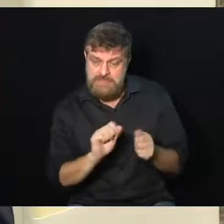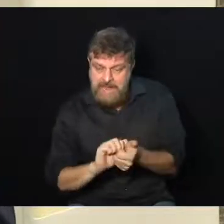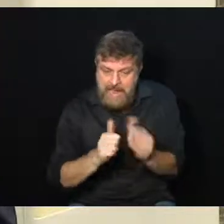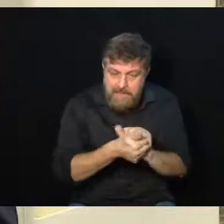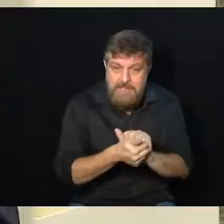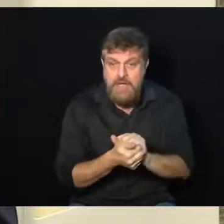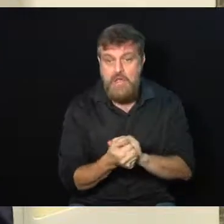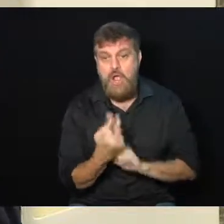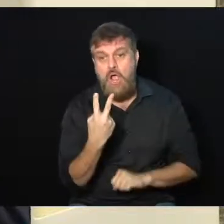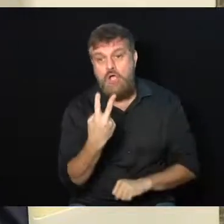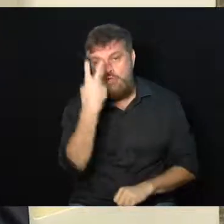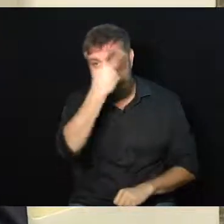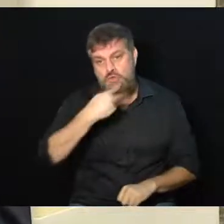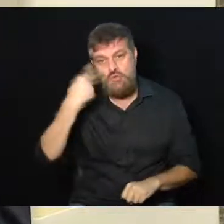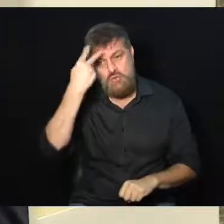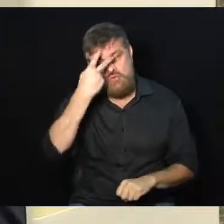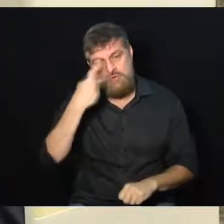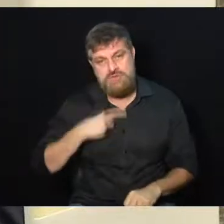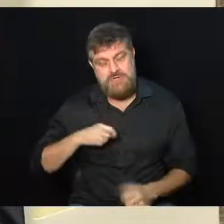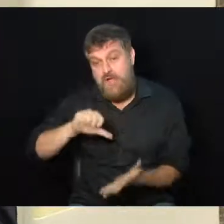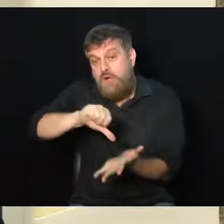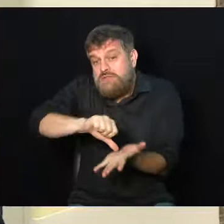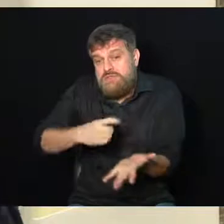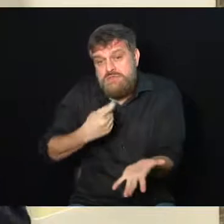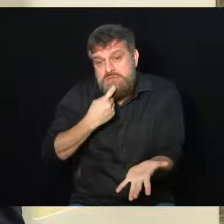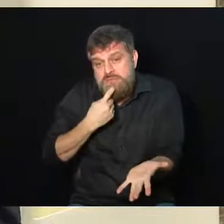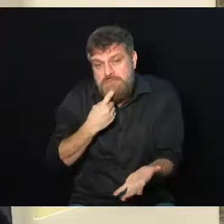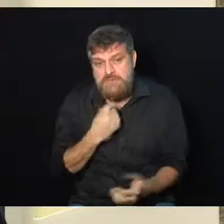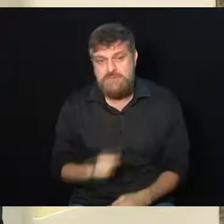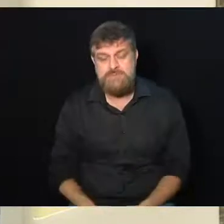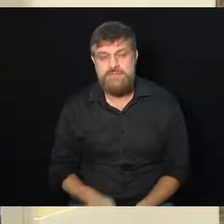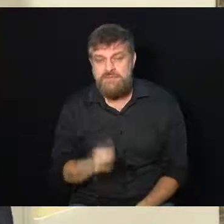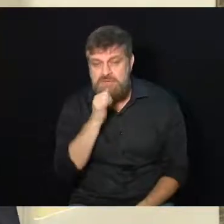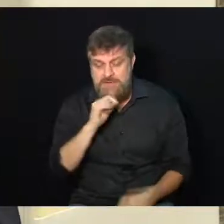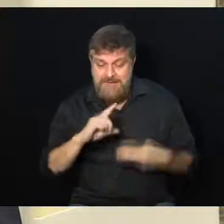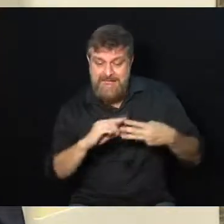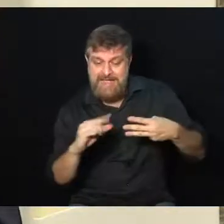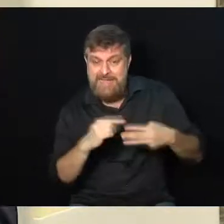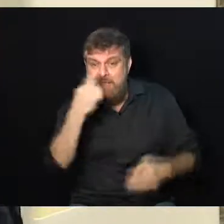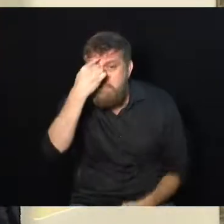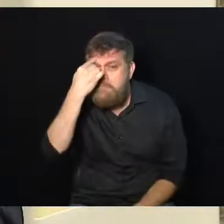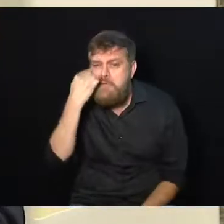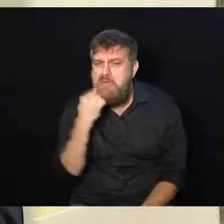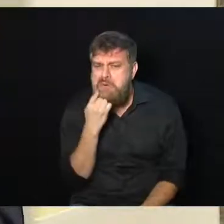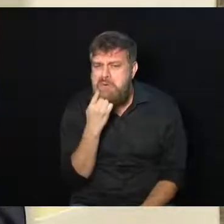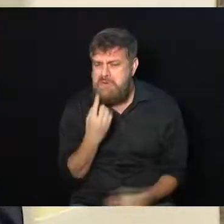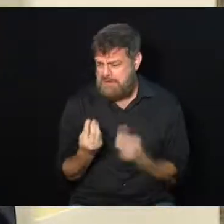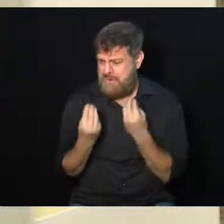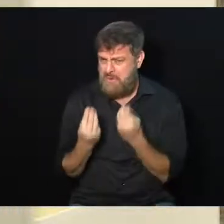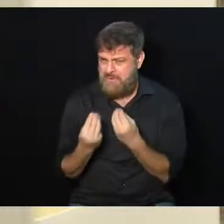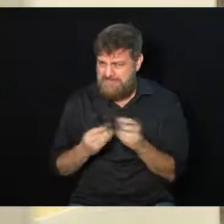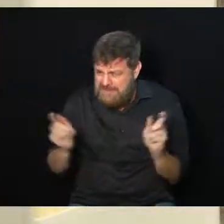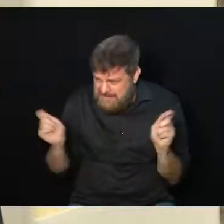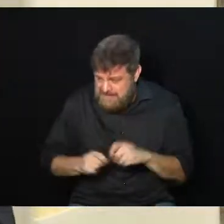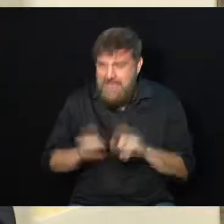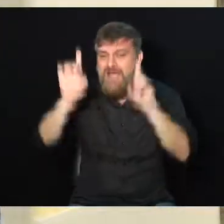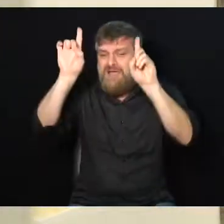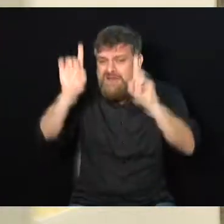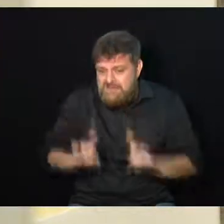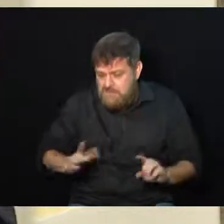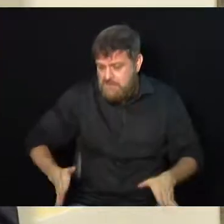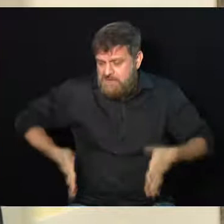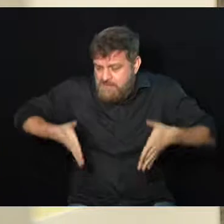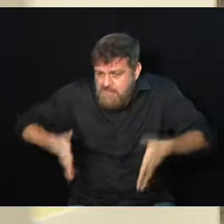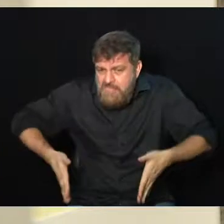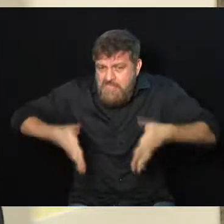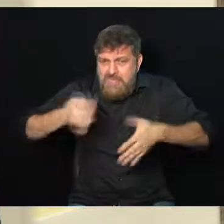2 horas. No centro da cidade, um exemplo, a INDEC coloca lá para meia hora. Como é que em meia hora um deficiente, uma pessoa